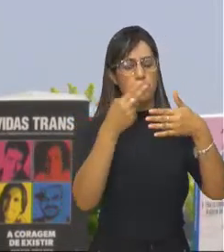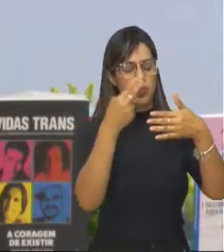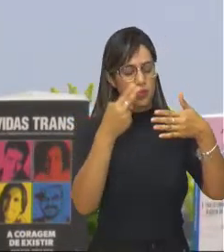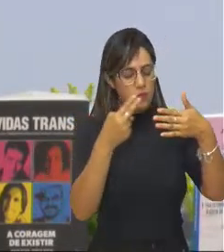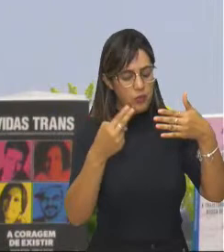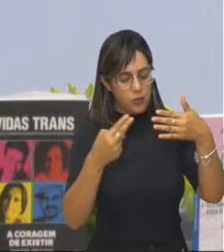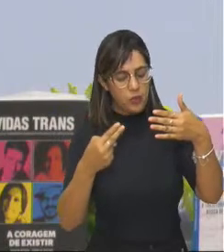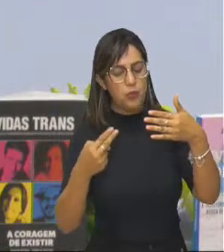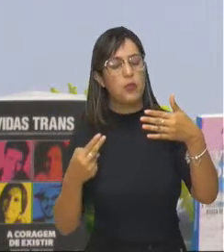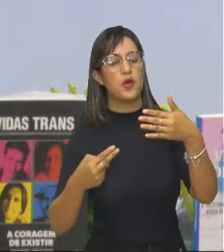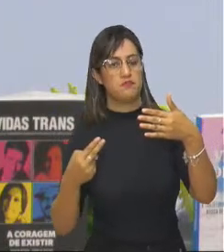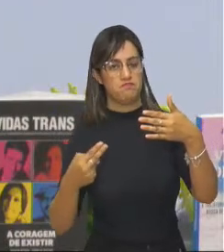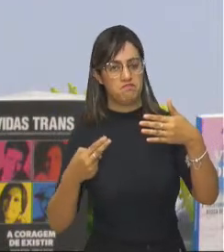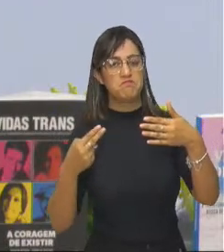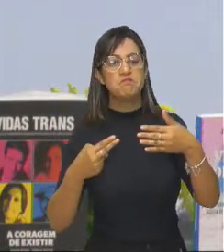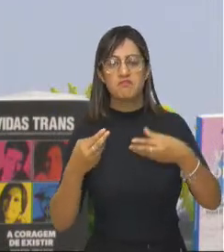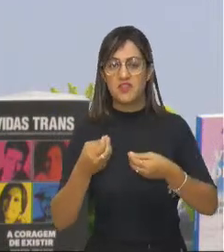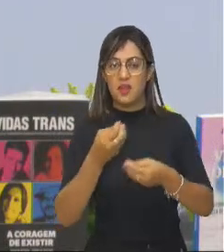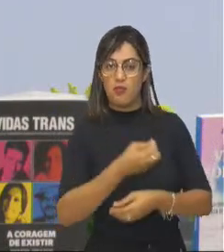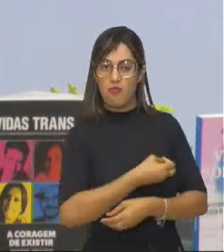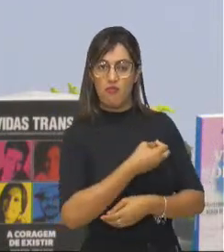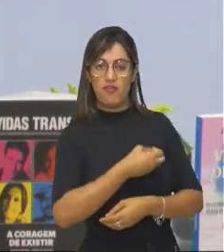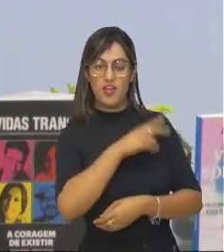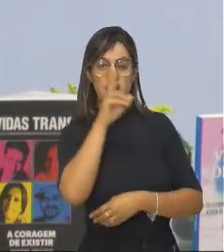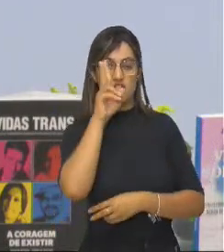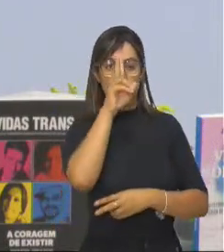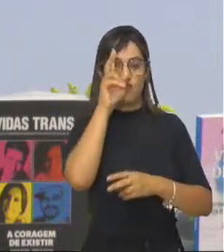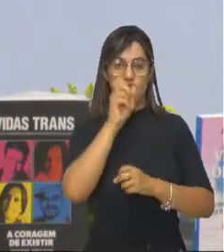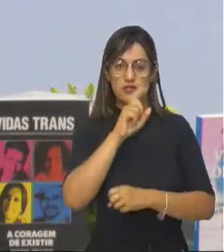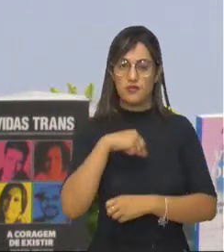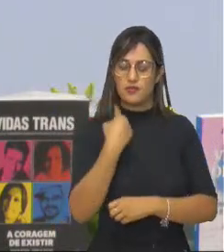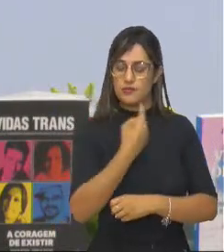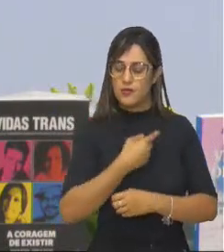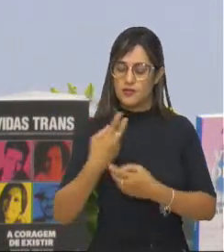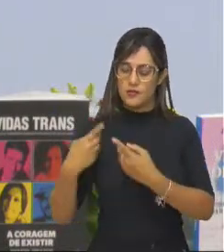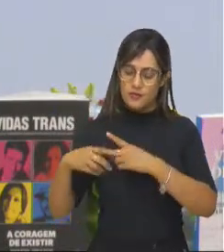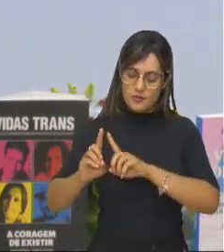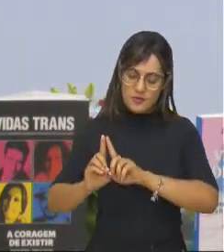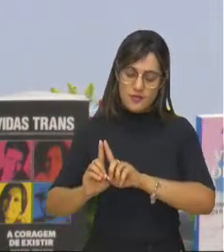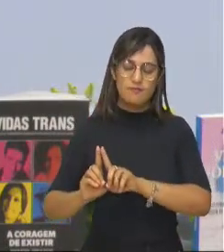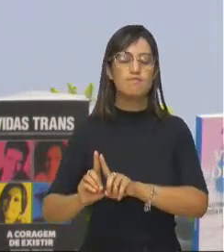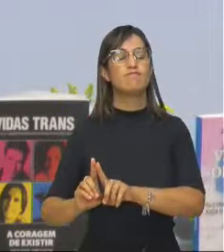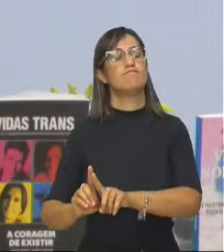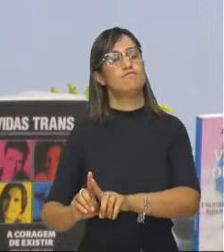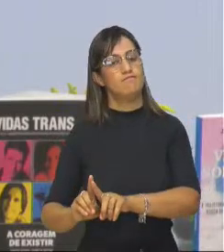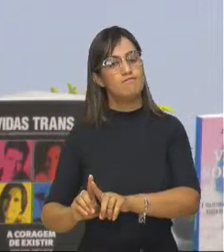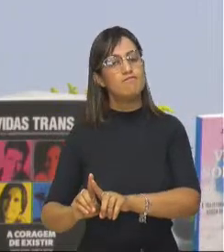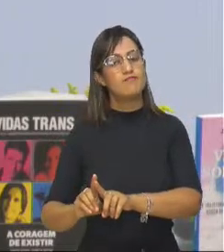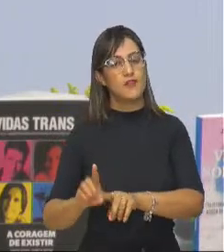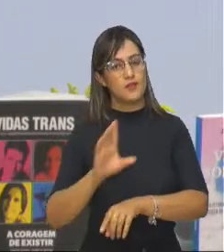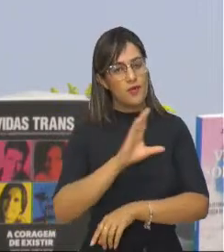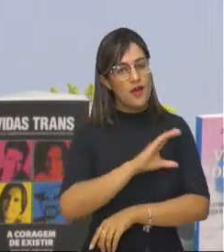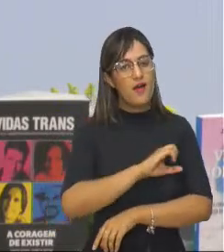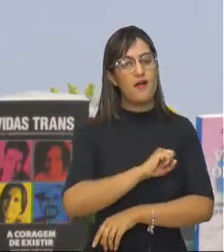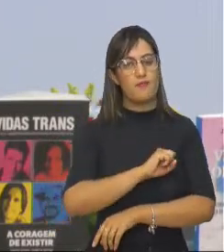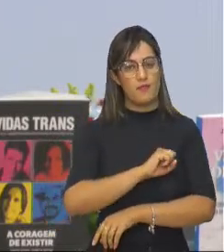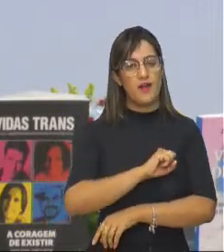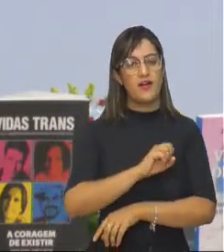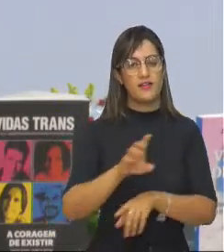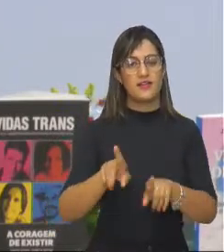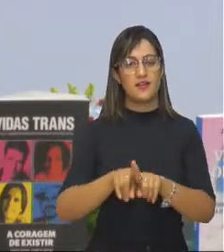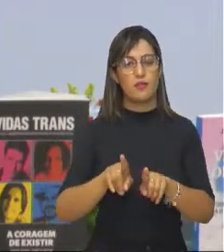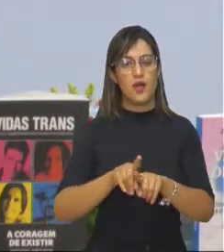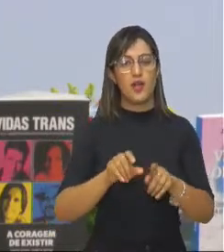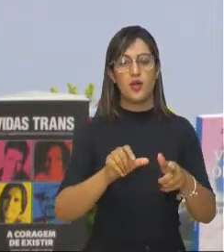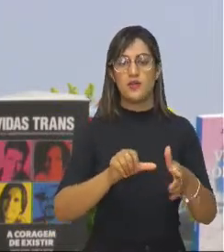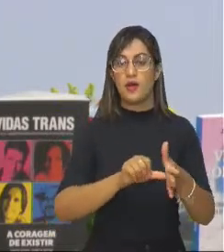pela vida, pela força de tantas nossas que nos acompanham. Falamos aqui da nossa amada Kátia Tapeti, nossa primeira